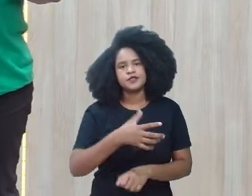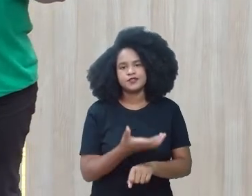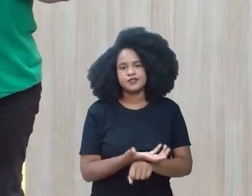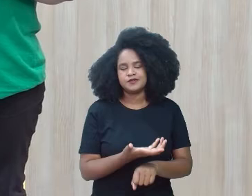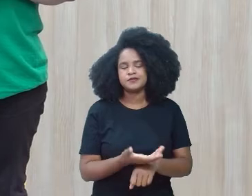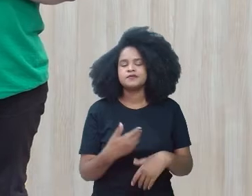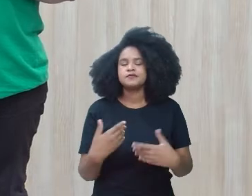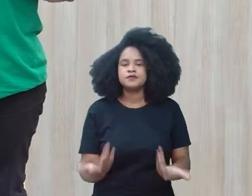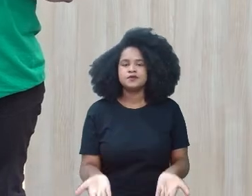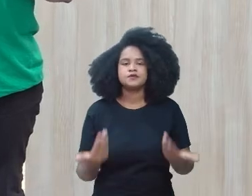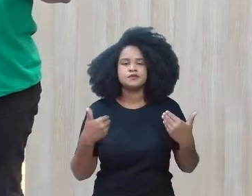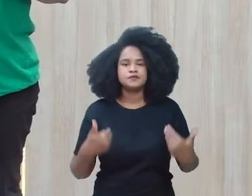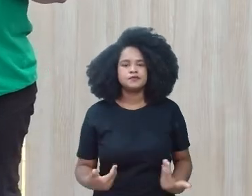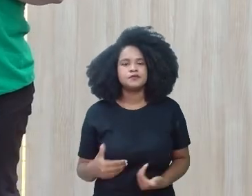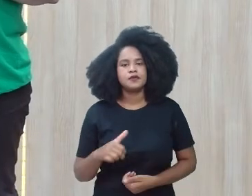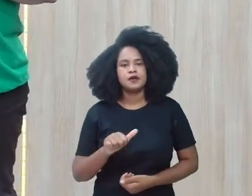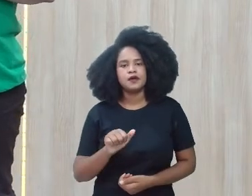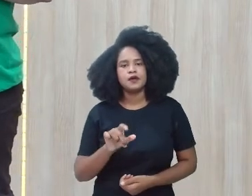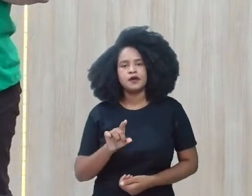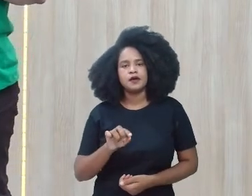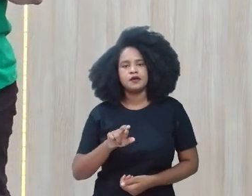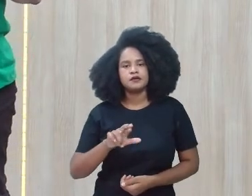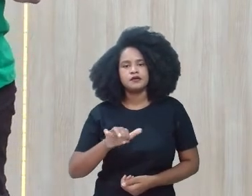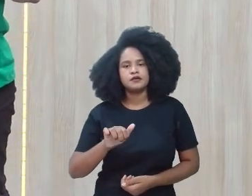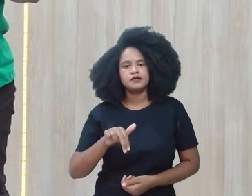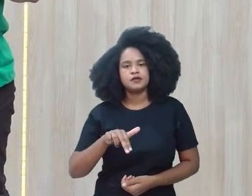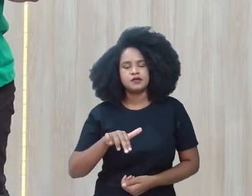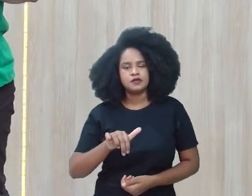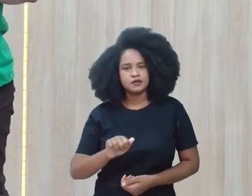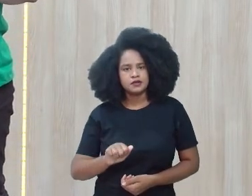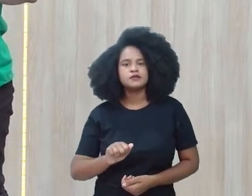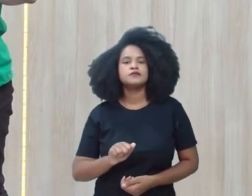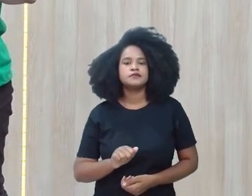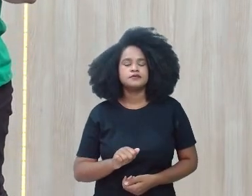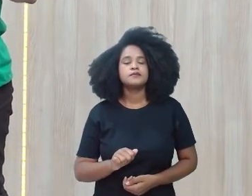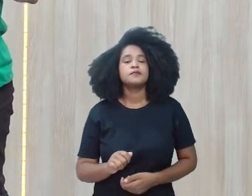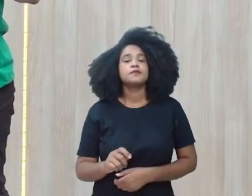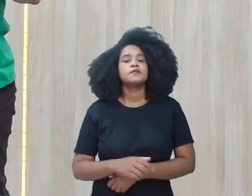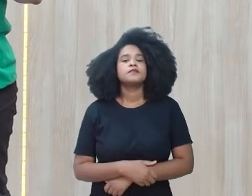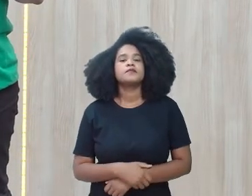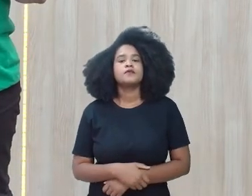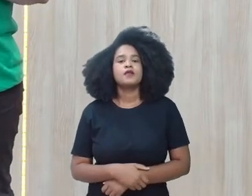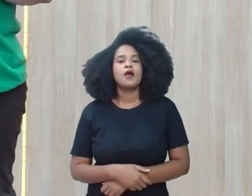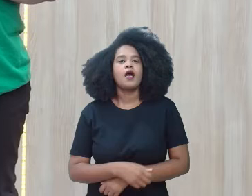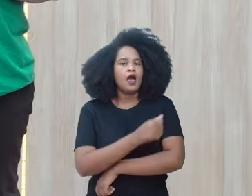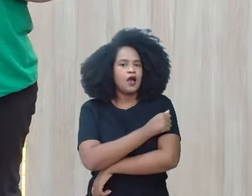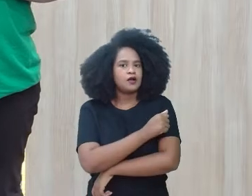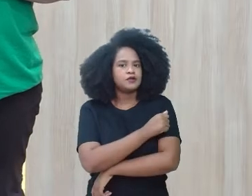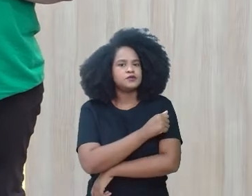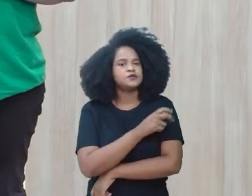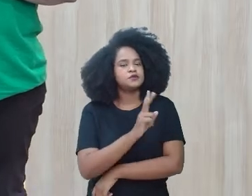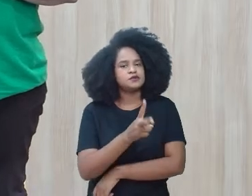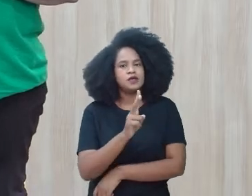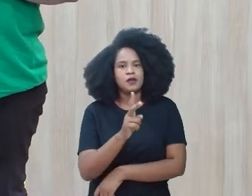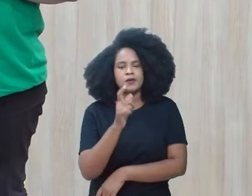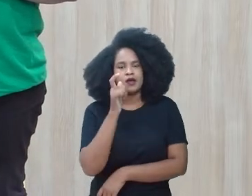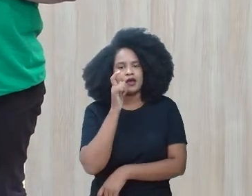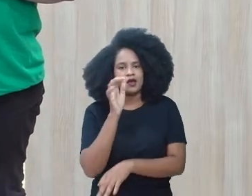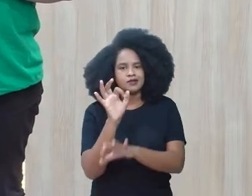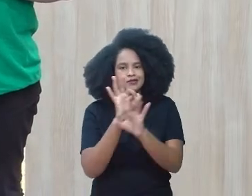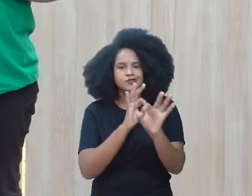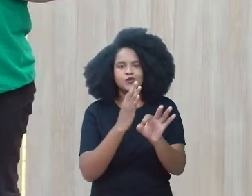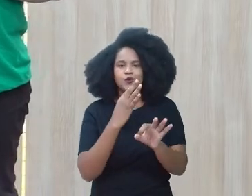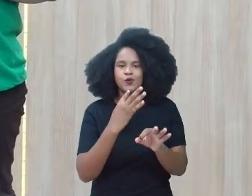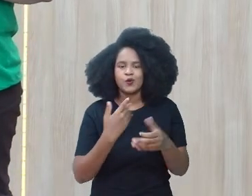chamo Adriana, para aqueles que estão entrando agora, que nunca assistiram à aula. Os alunos que estão sempre aí já nos conhecem.